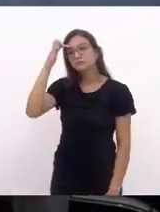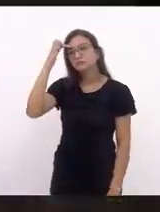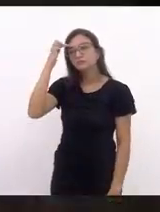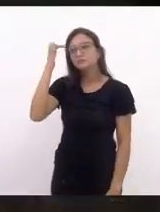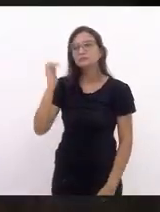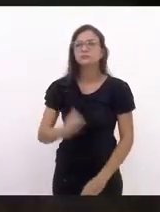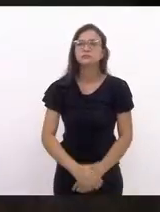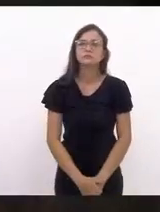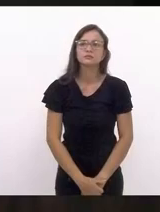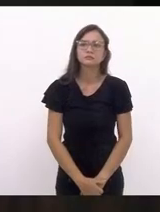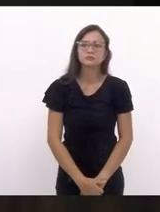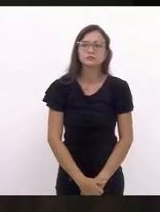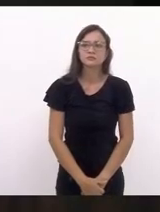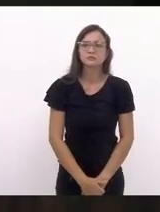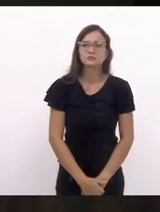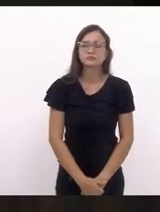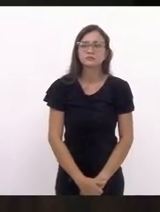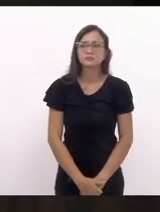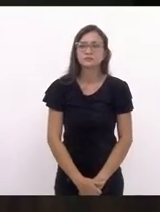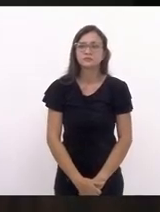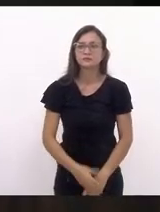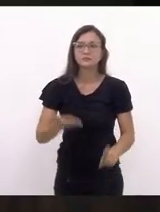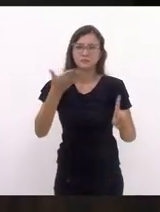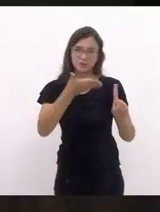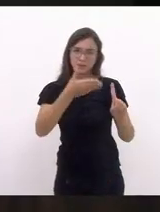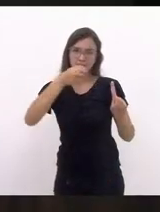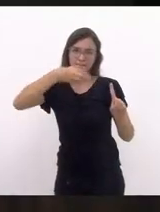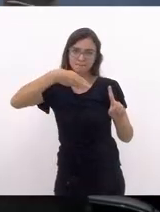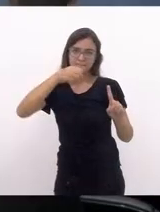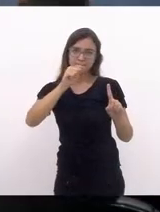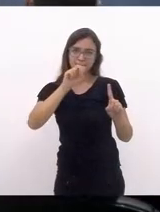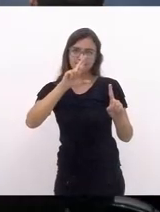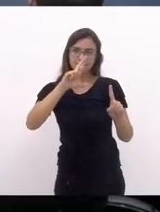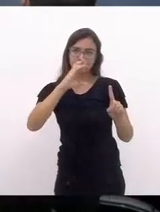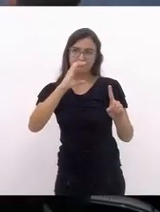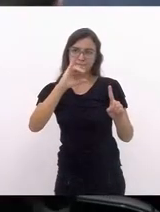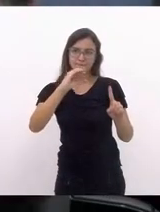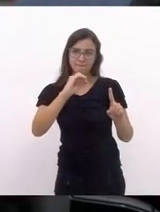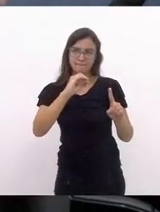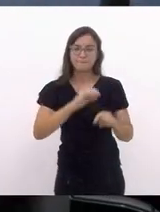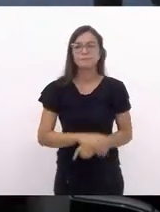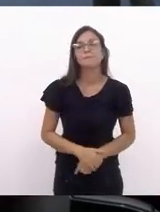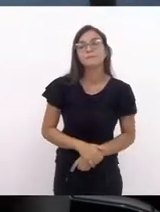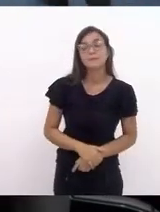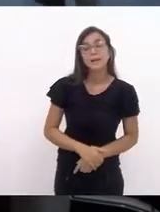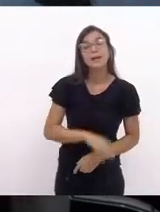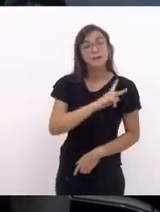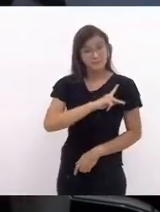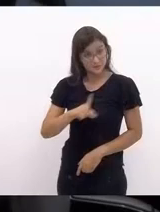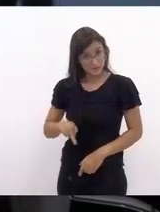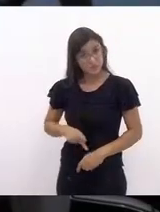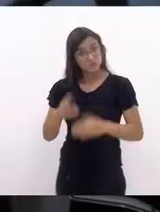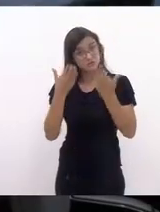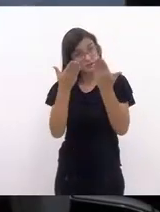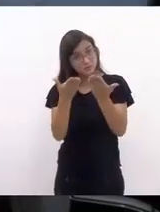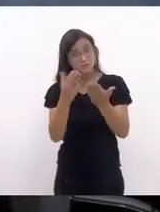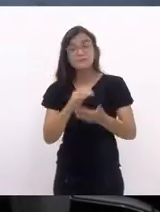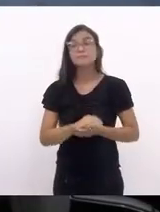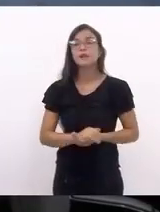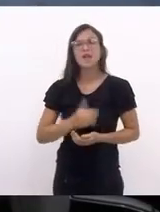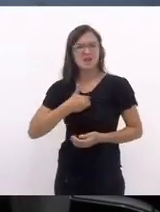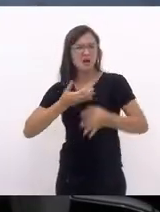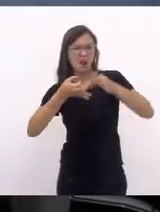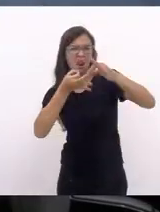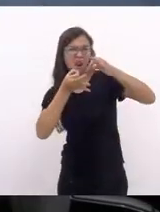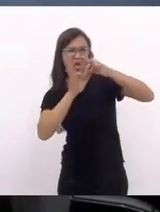a vaga de seu Marco parceiro mas Gualberto senhor presidente não vou